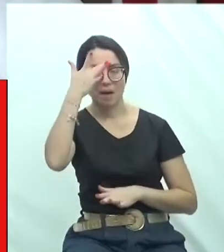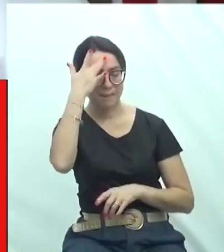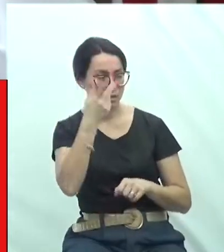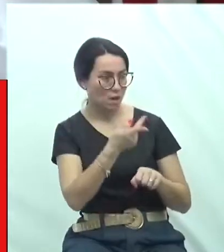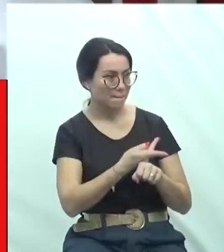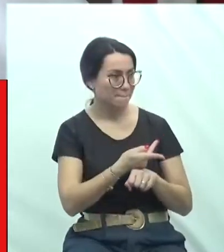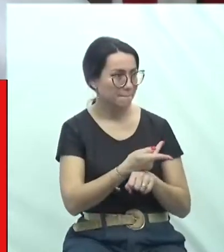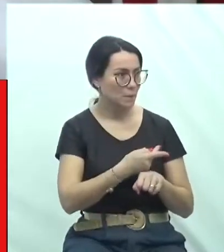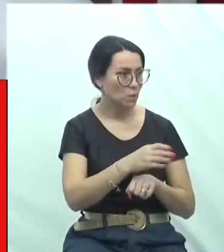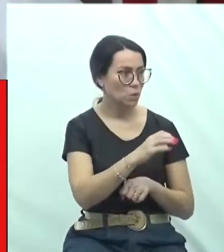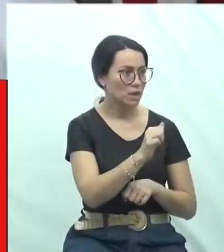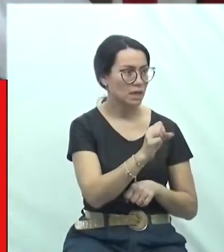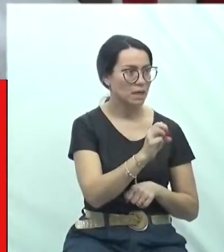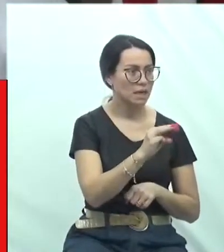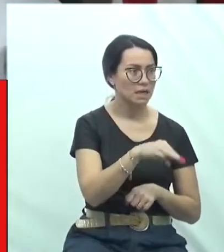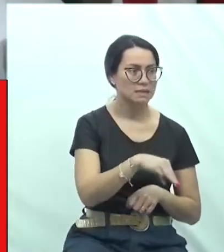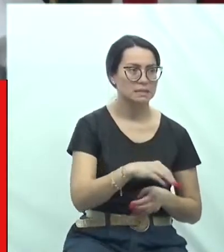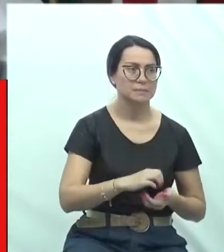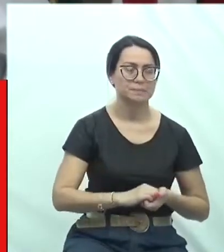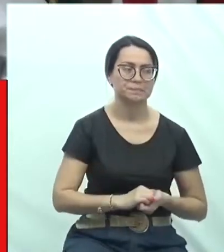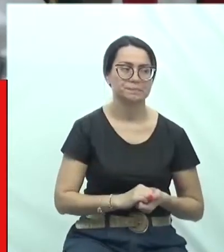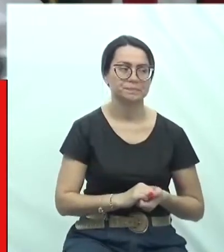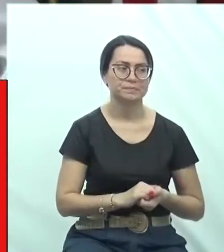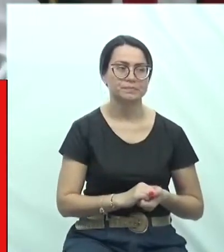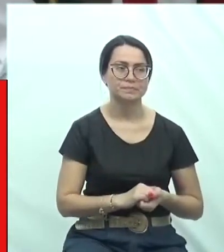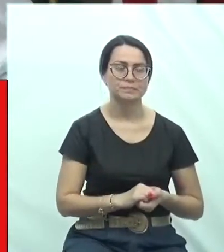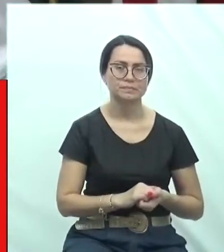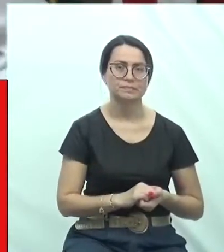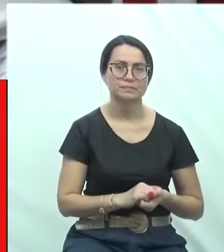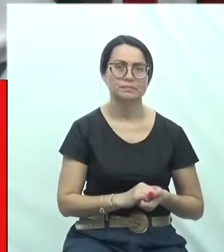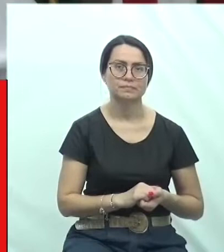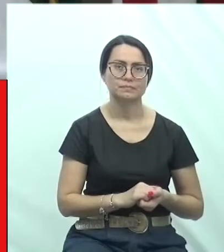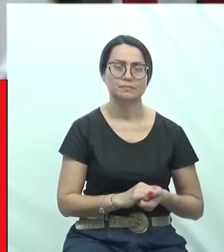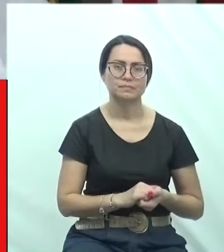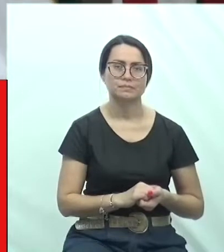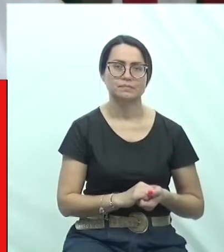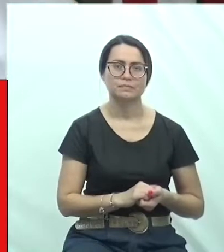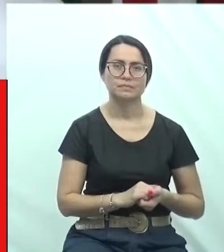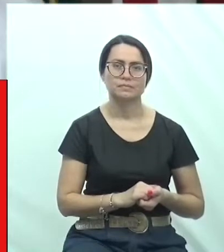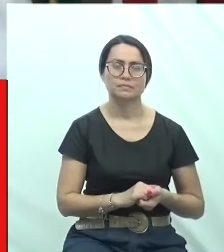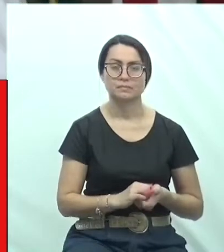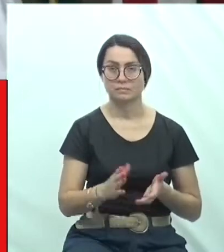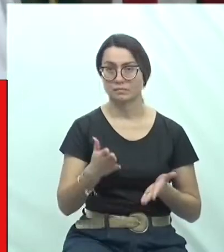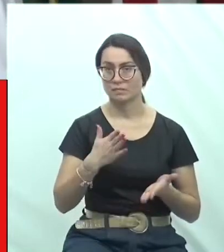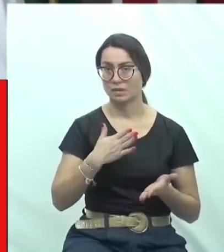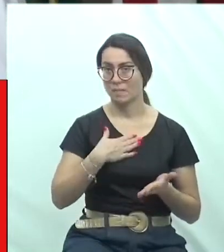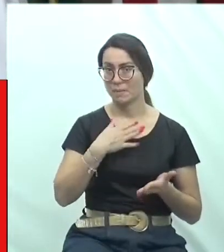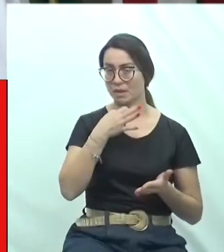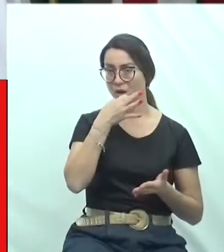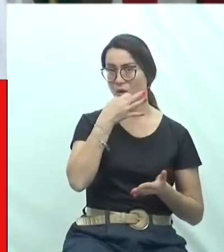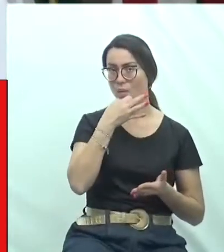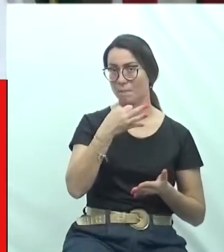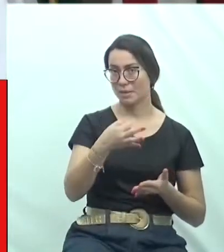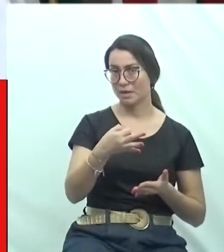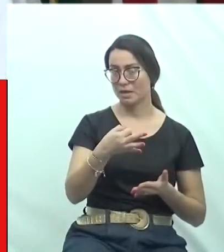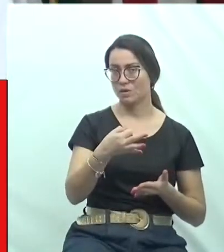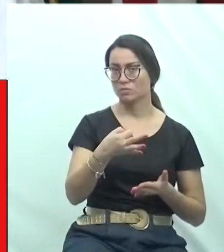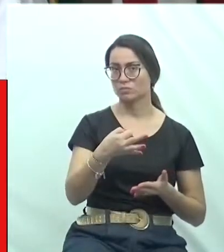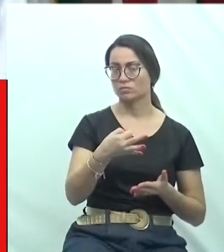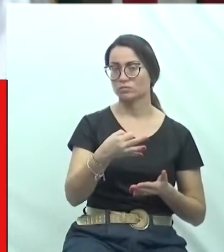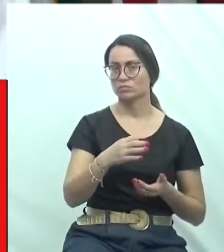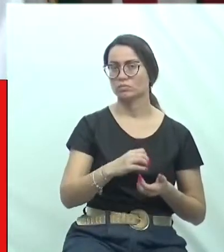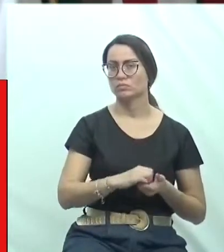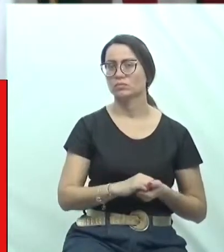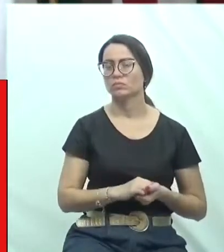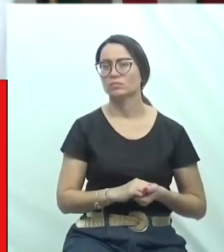que aí eu acho, a pergunta que eu vou fazer, vocês deveriam, na minha opinião, porque nós vereadores na Próspera,